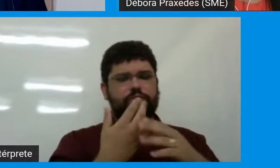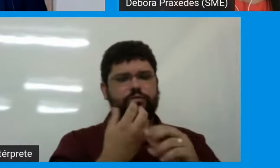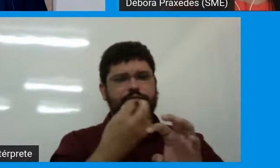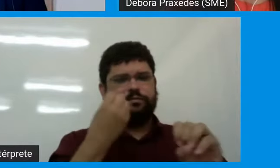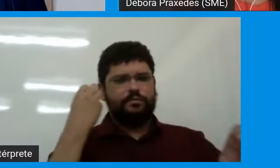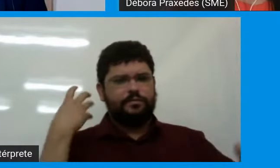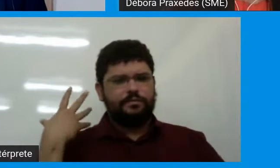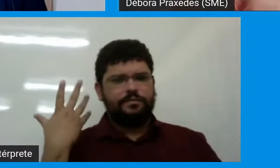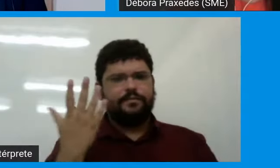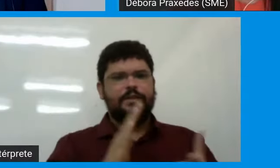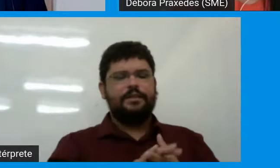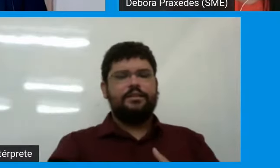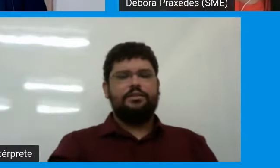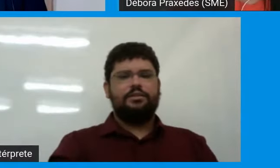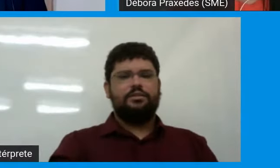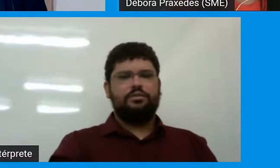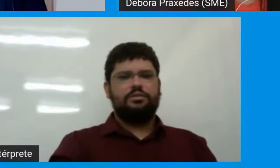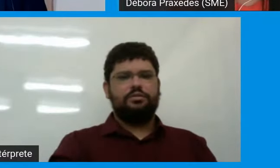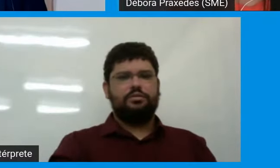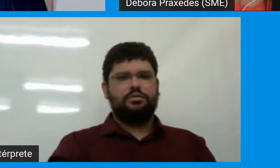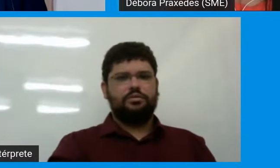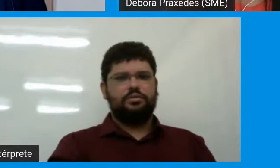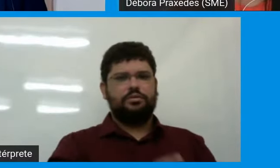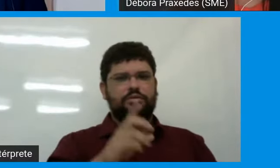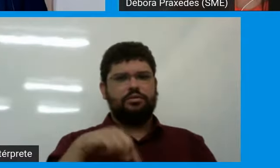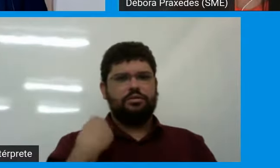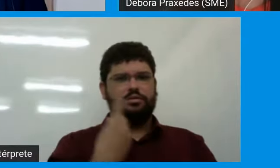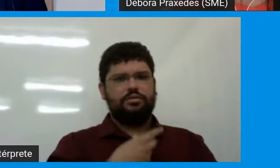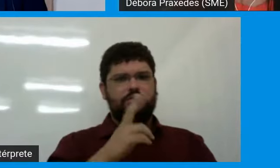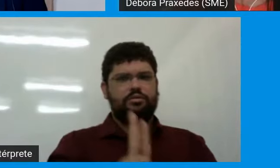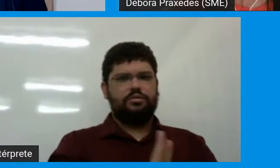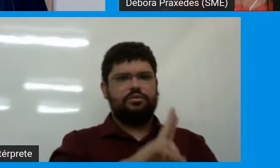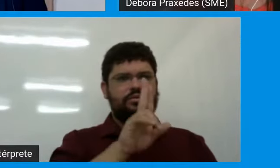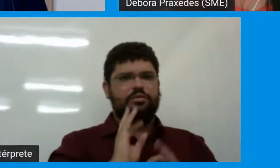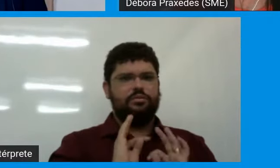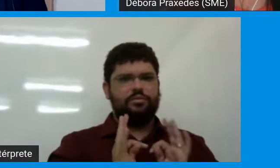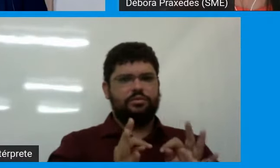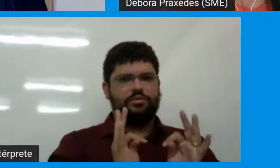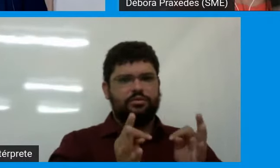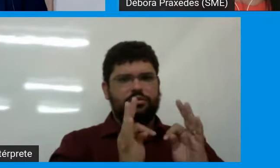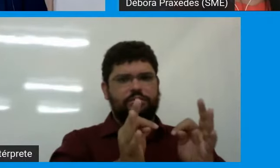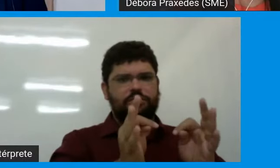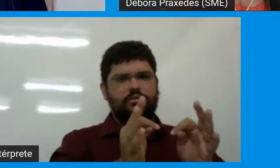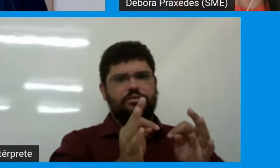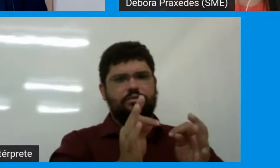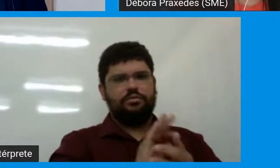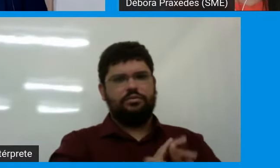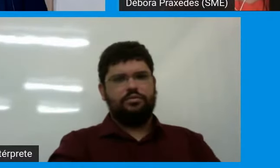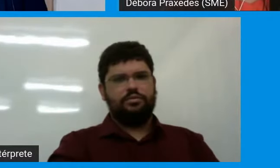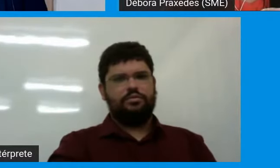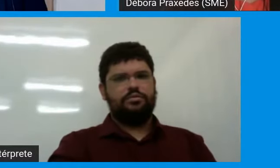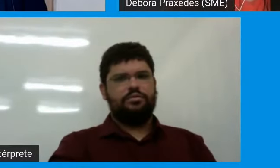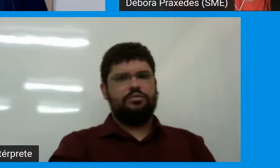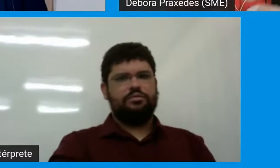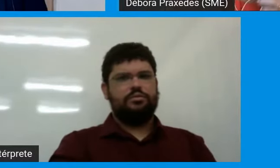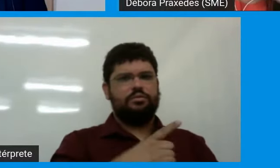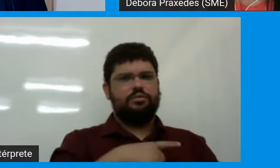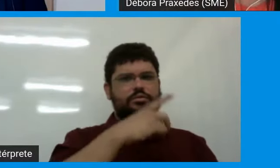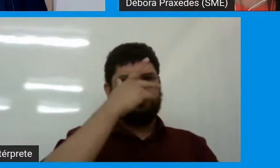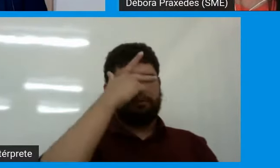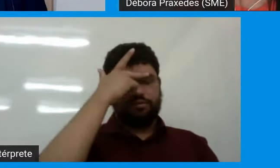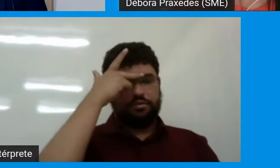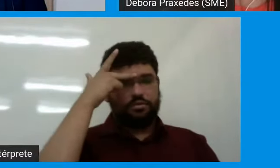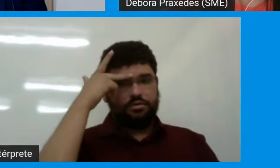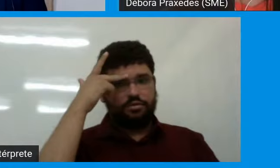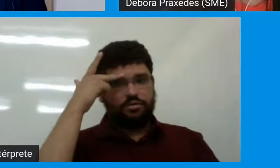e que esse espaço está permeado pelo uso das novas tecnologias, né? Que permitem a formação desses sujeitos sociais, de